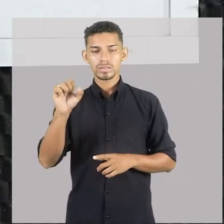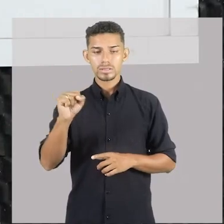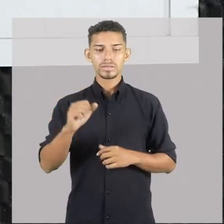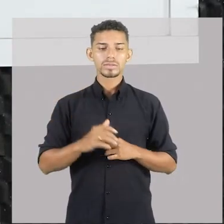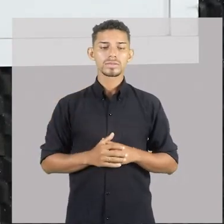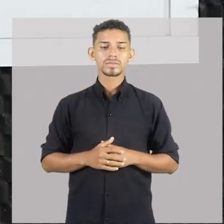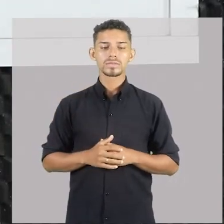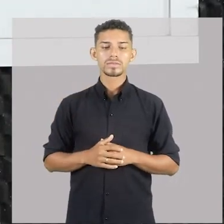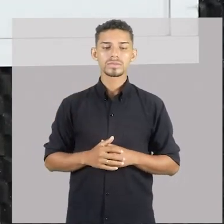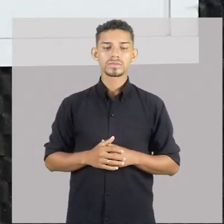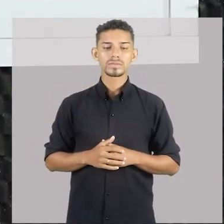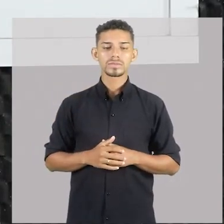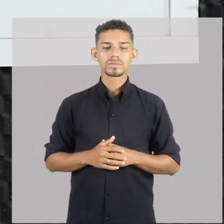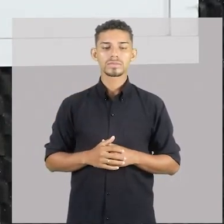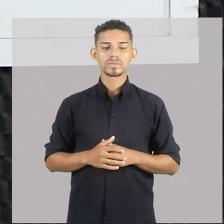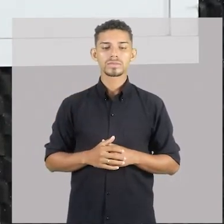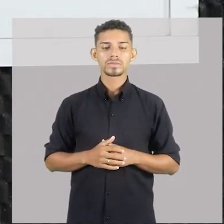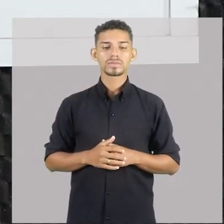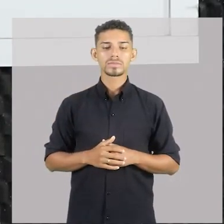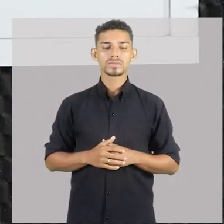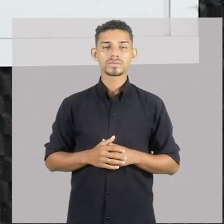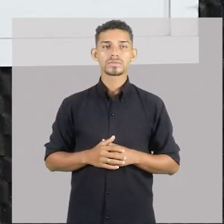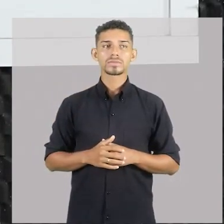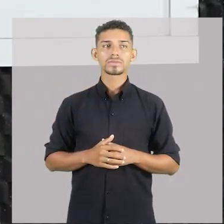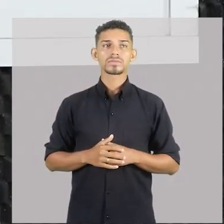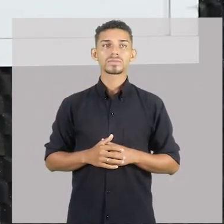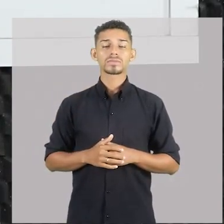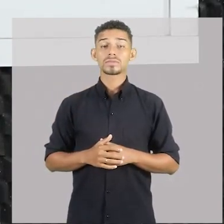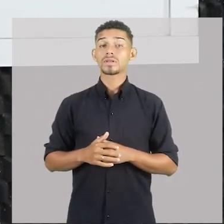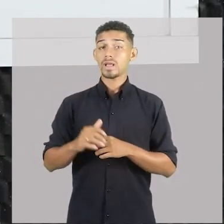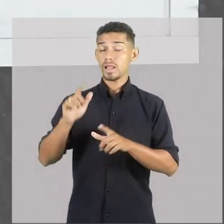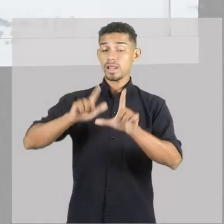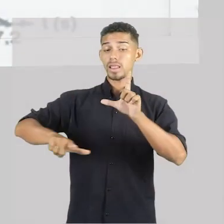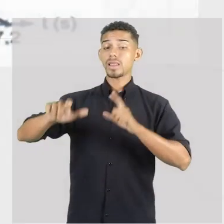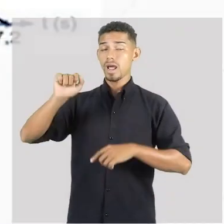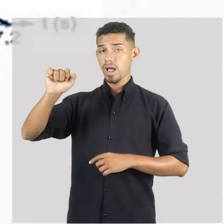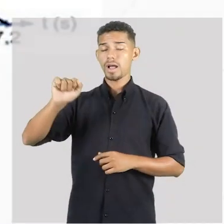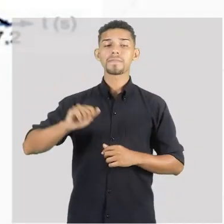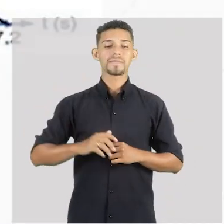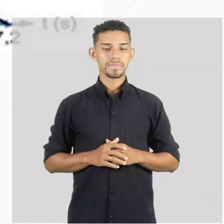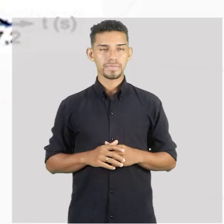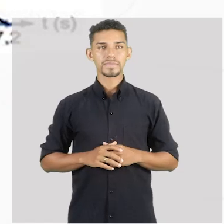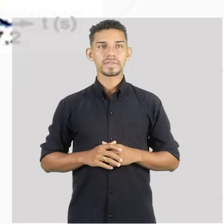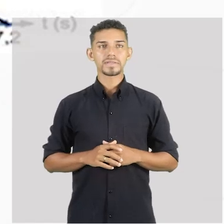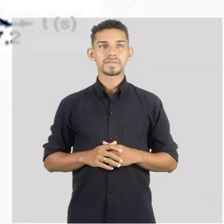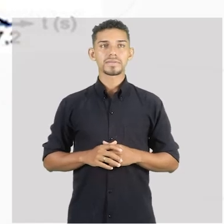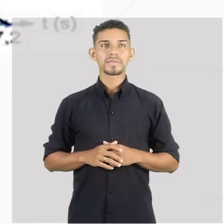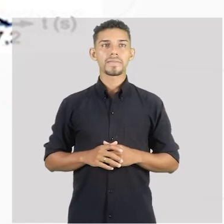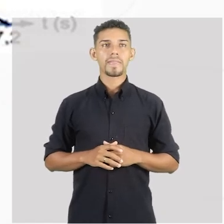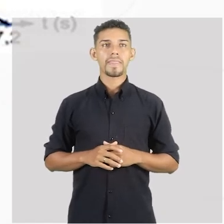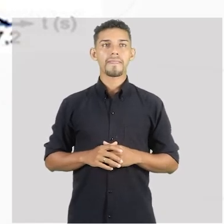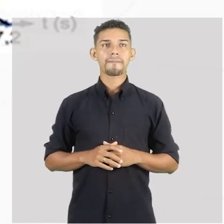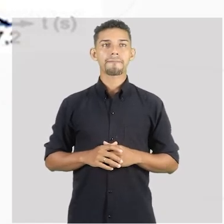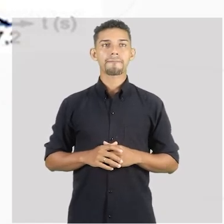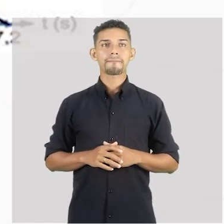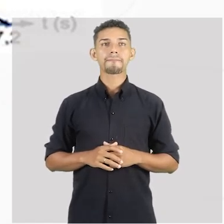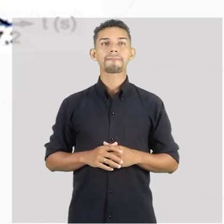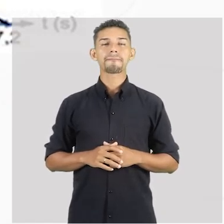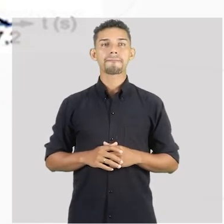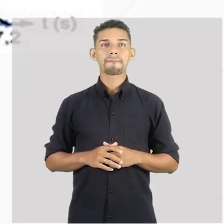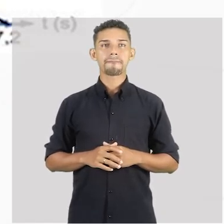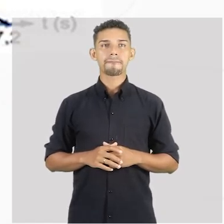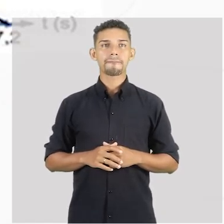de 10 elevado à 17ª potência, letra A. Beleza, gente? Respostinha